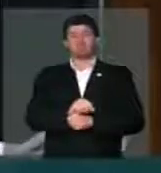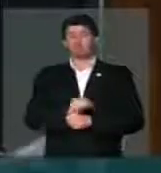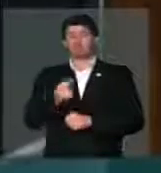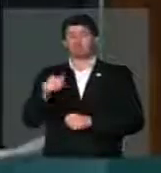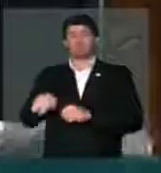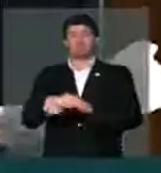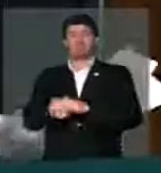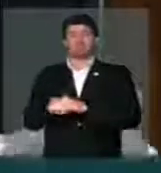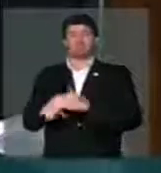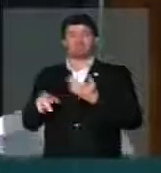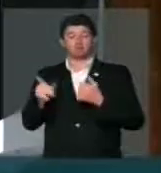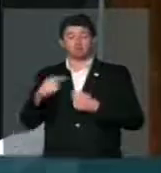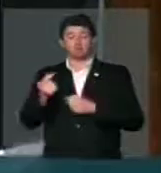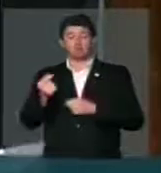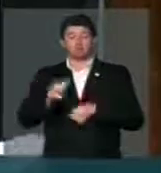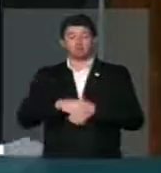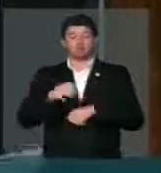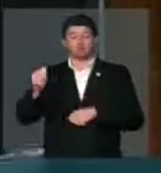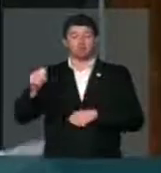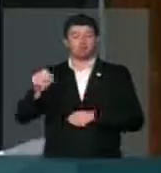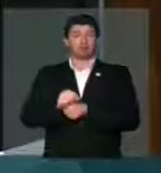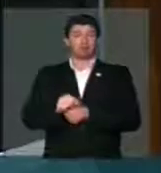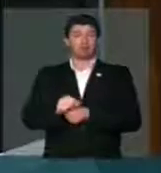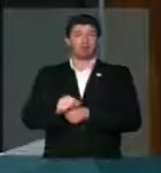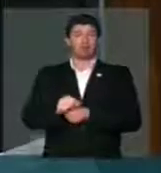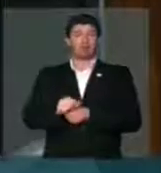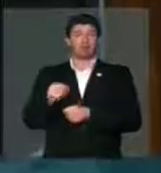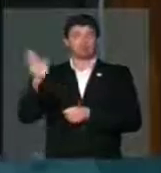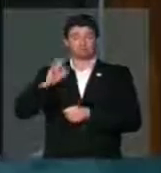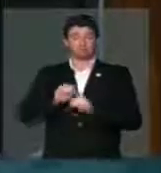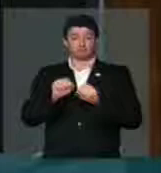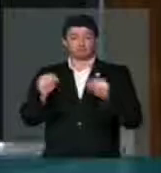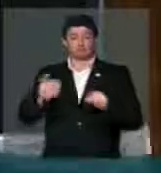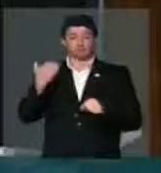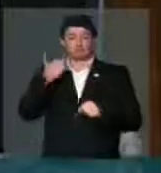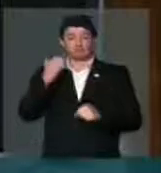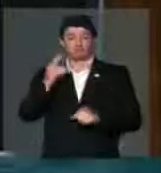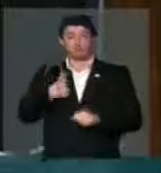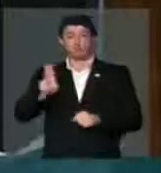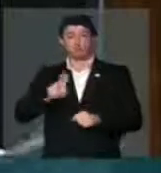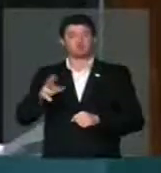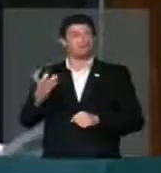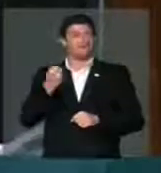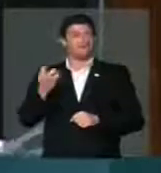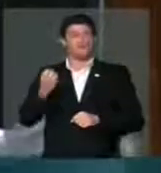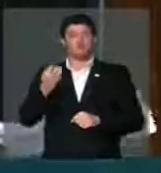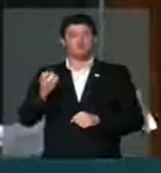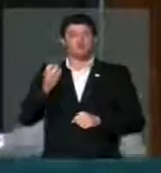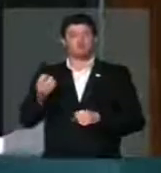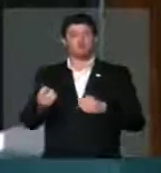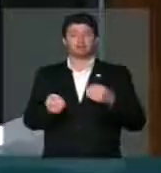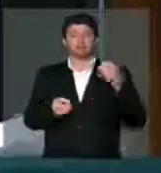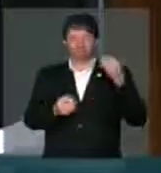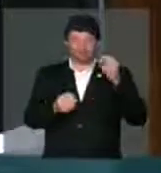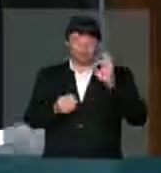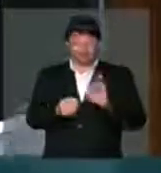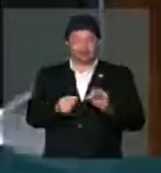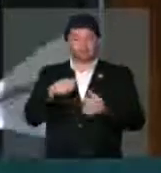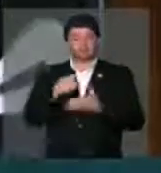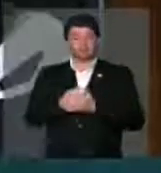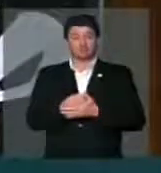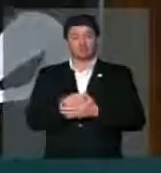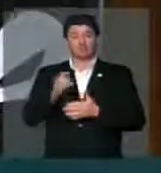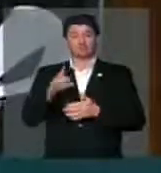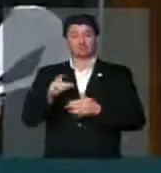hoje. É o recurso mais barato do ponto de vista financeiro que o sistema bancário usufrui, exatamente pagando só